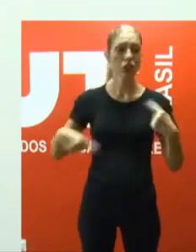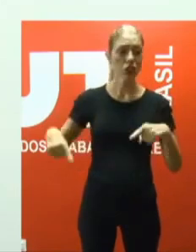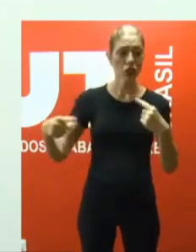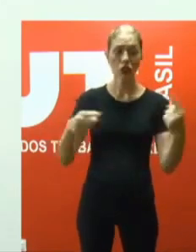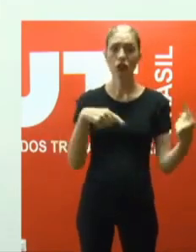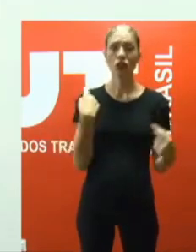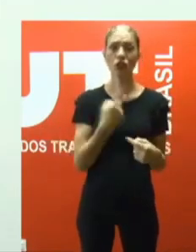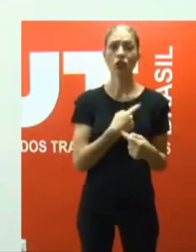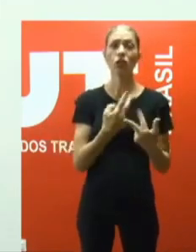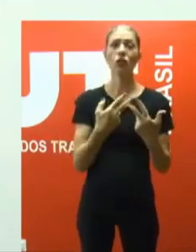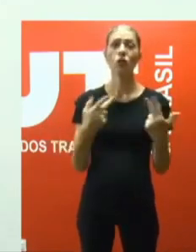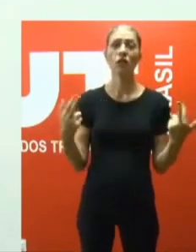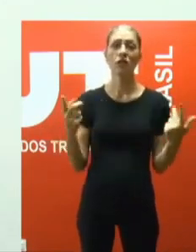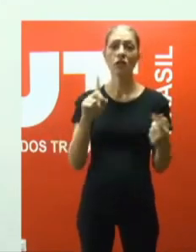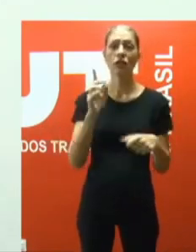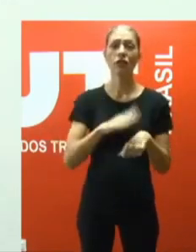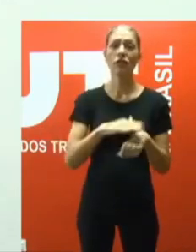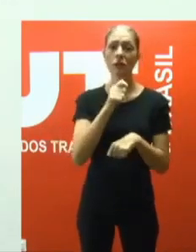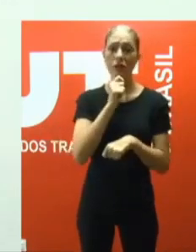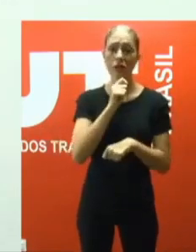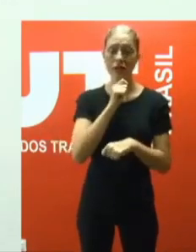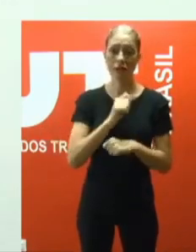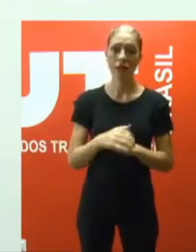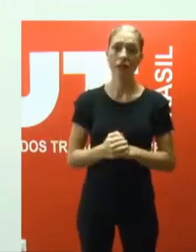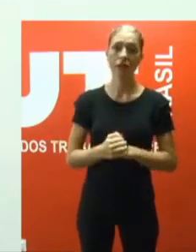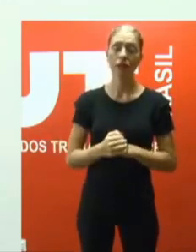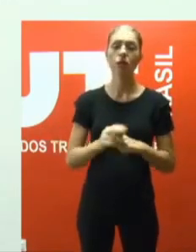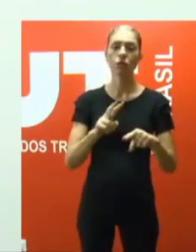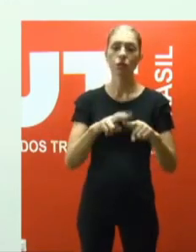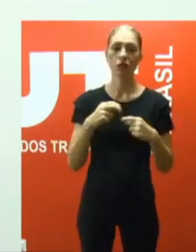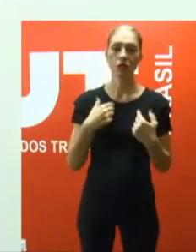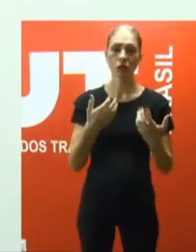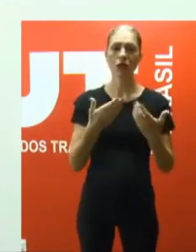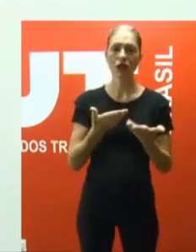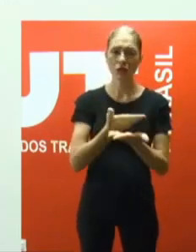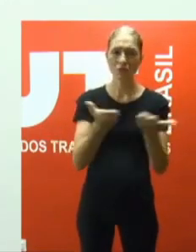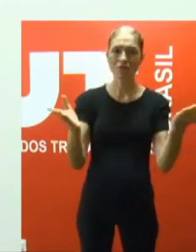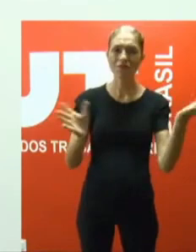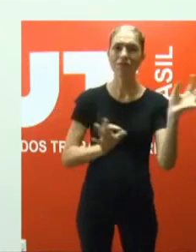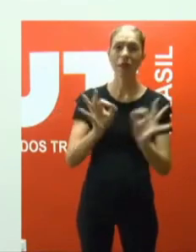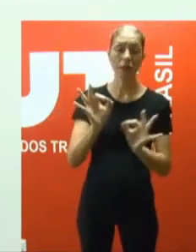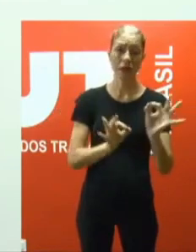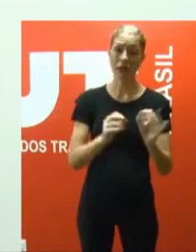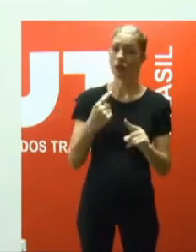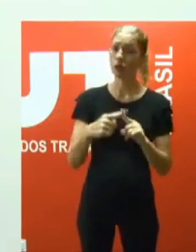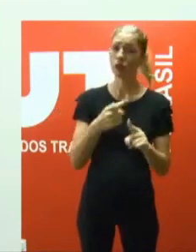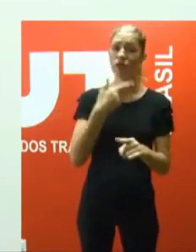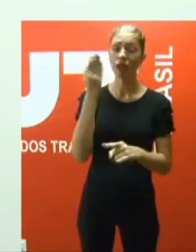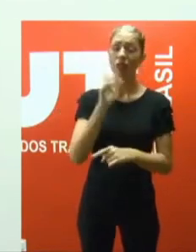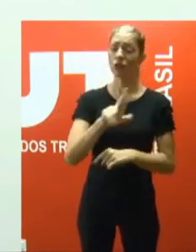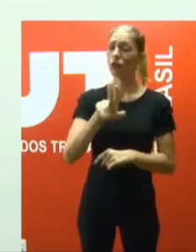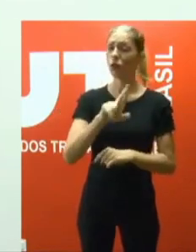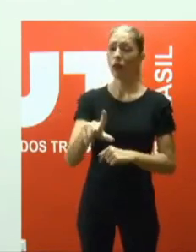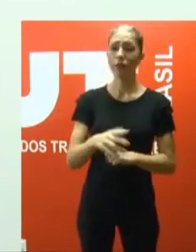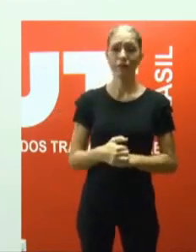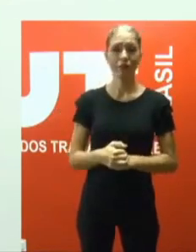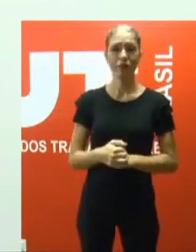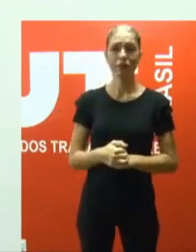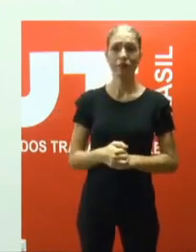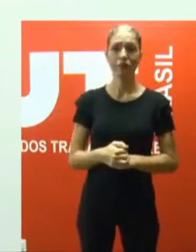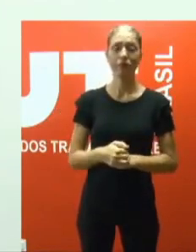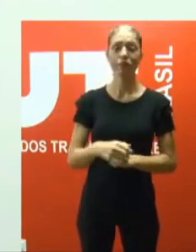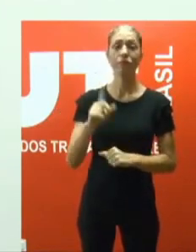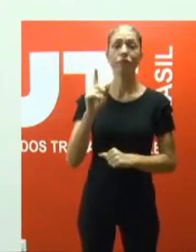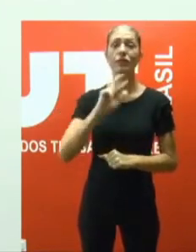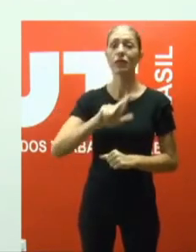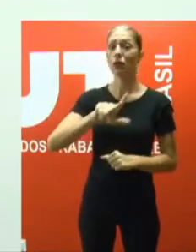Vamos ter que fazer coisa que nós não fizemos. Então, eu queria que vocês estivessem preparados porque não vai ser fácil. Não é uma